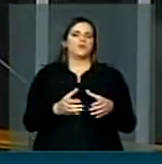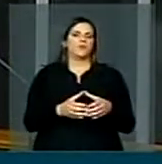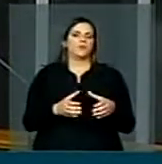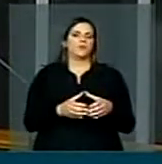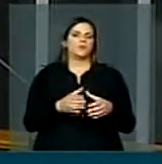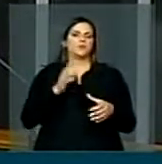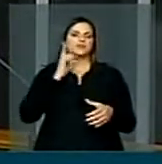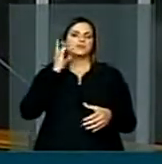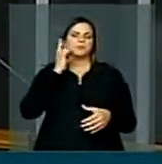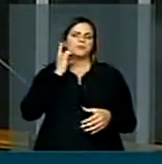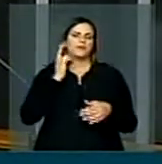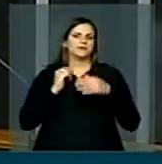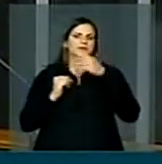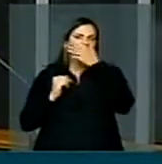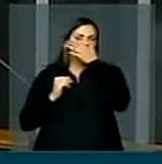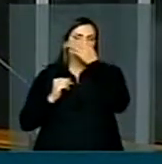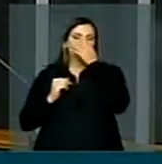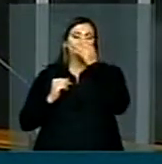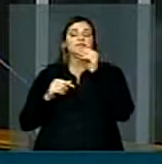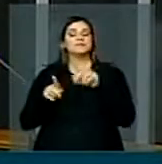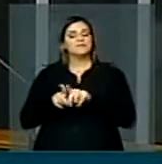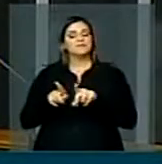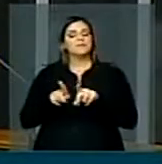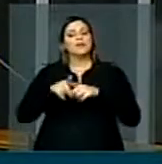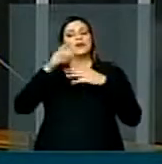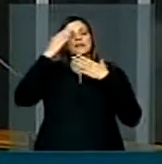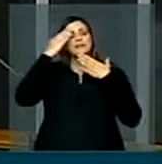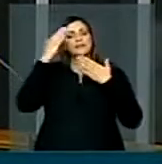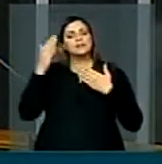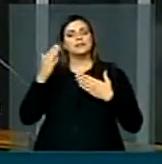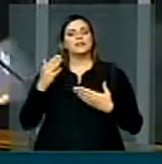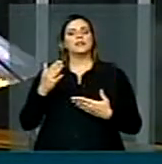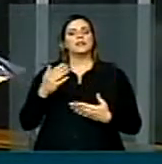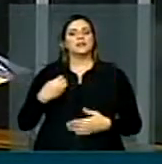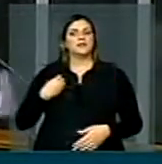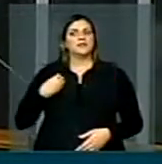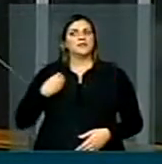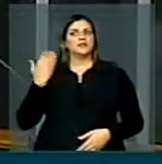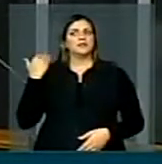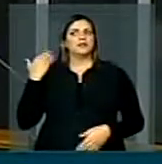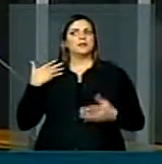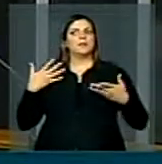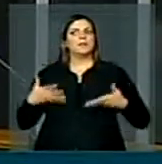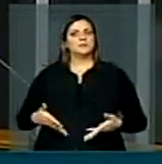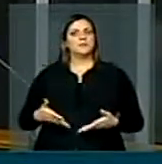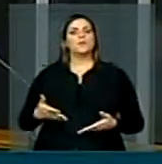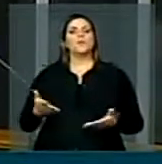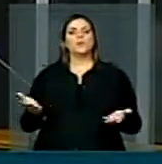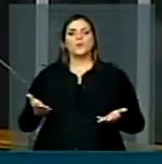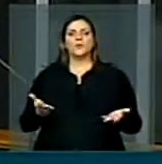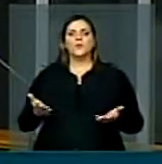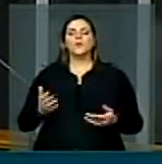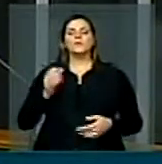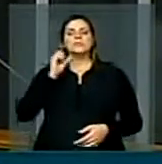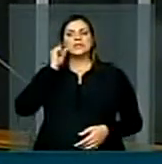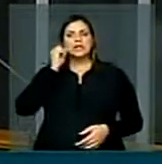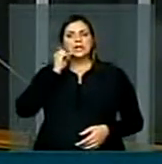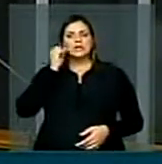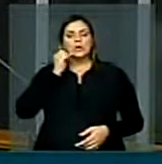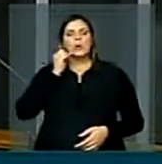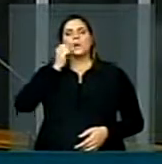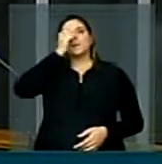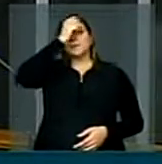instalar a frente parlamentar. Ao mesmo tempo, agradecer a presença dos deputados que ali estiveram na tarde de hoje, do senador, dos